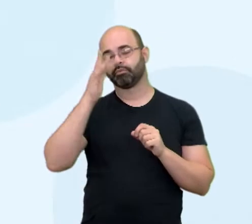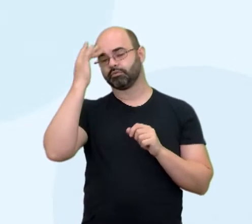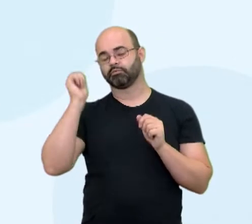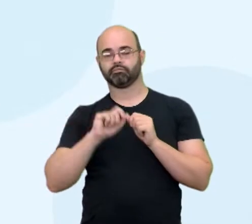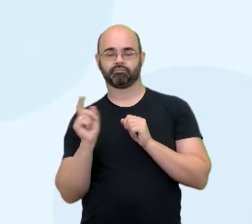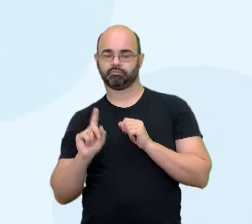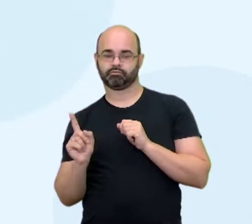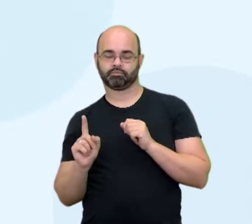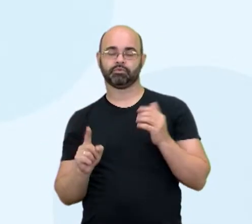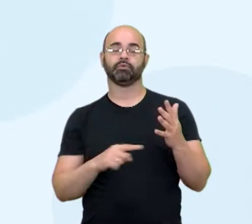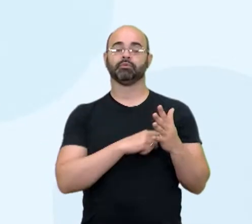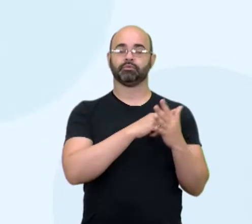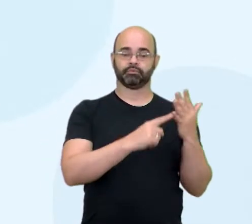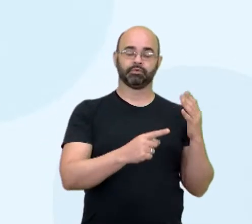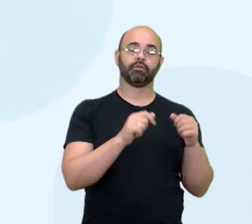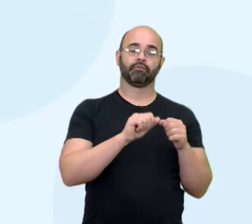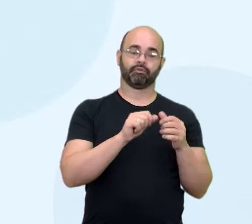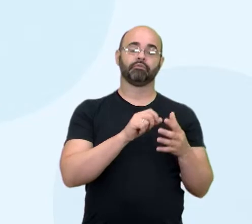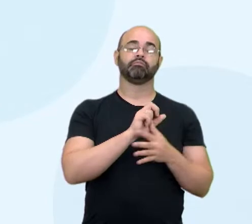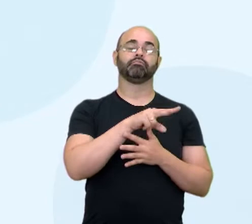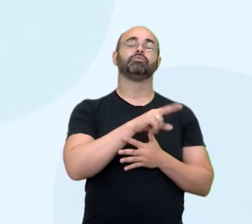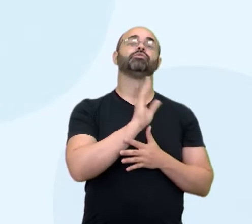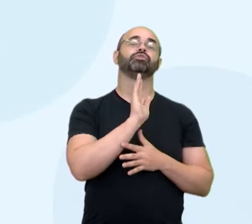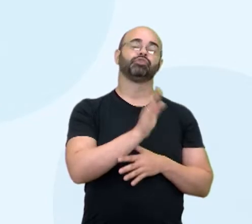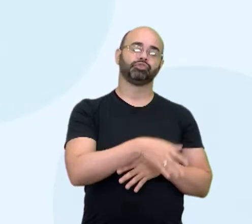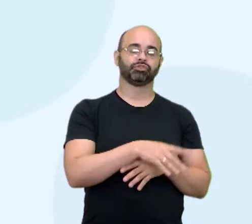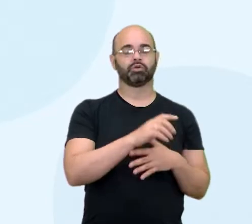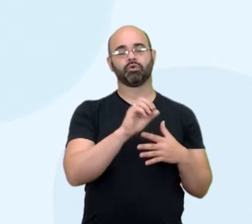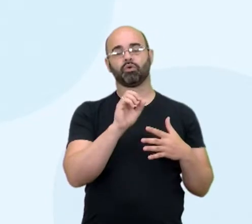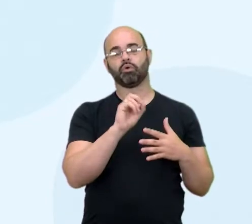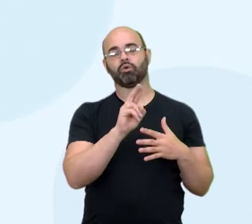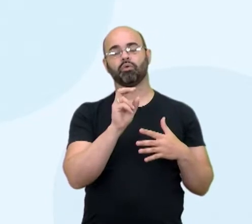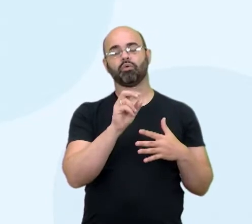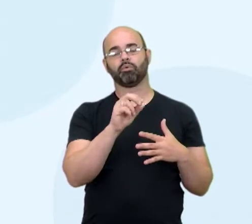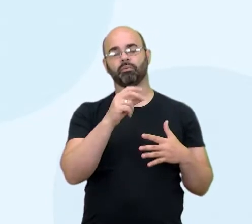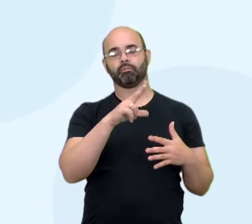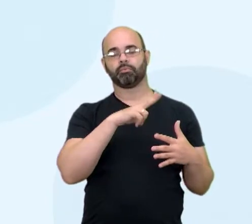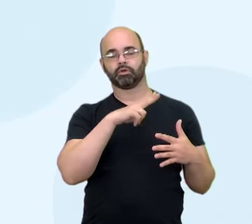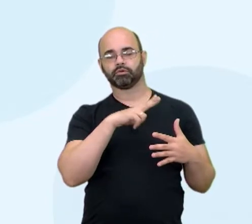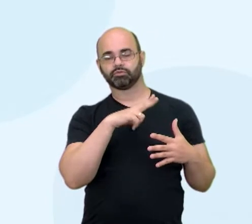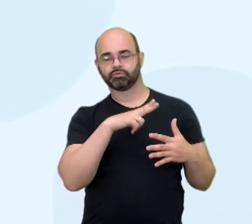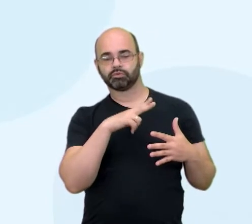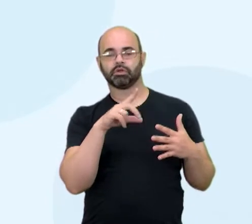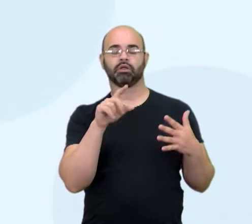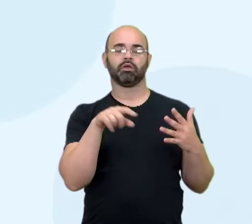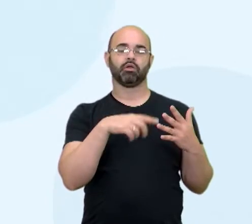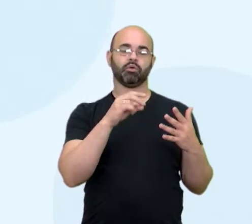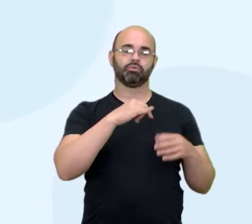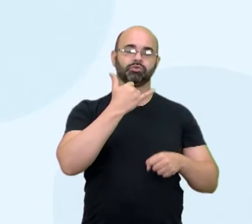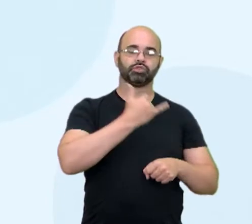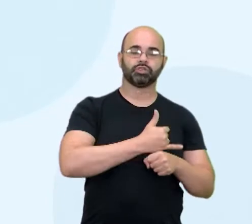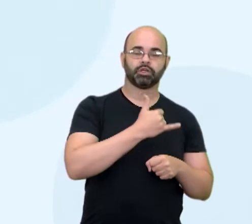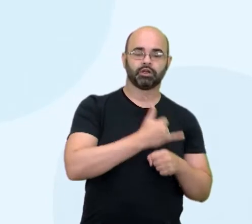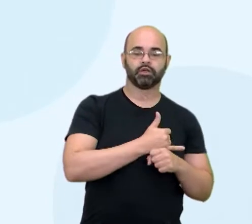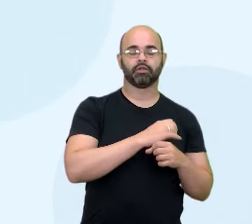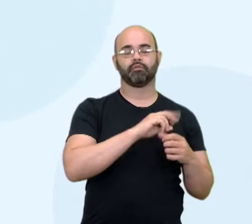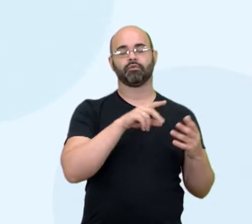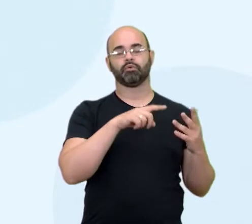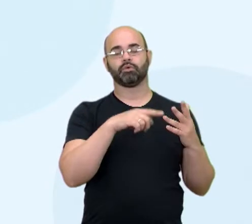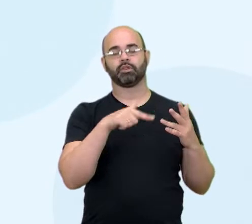são empregados, quantos são empregadores, quantos trabalham por conta própria ou são trabalhadores